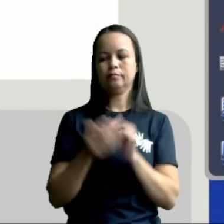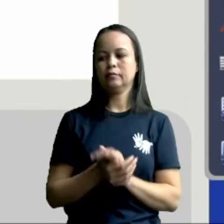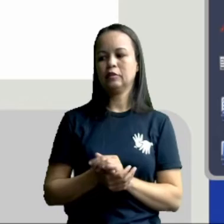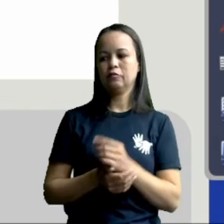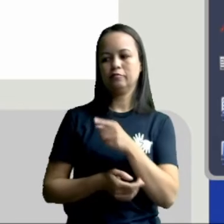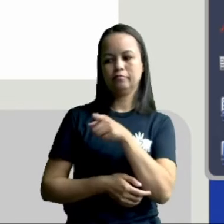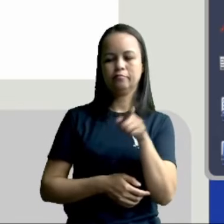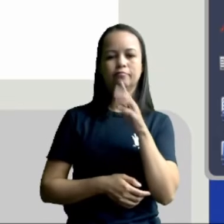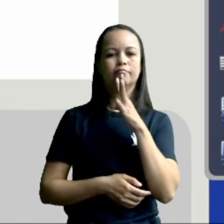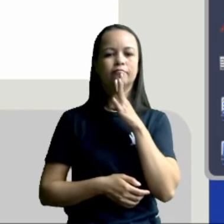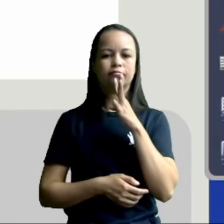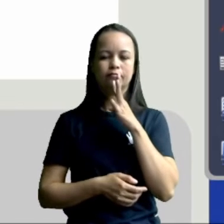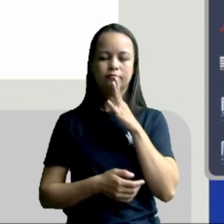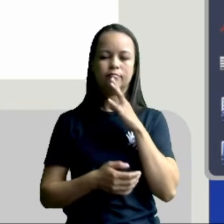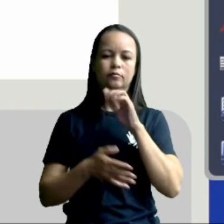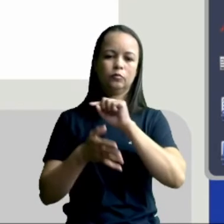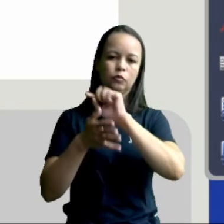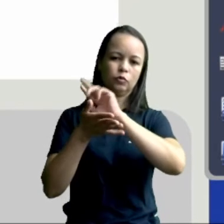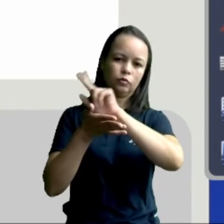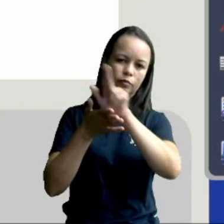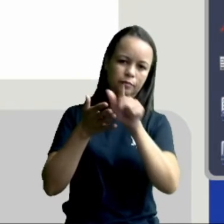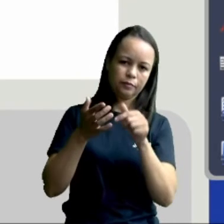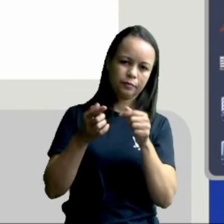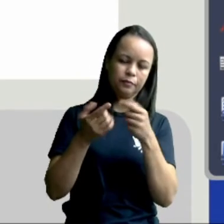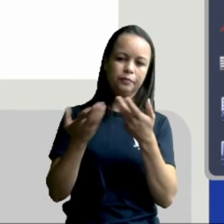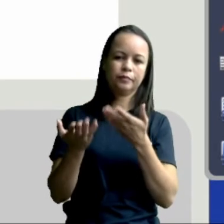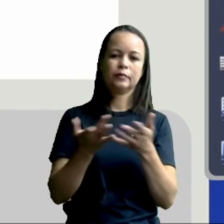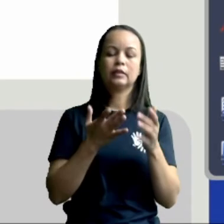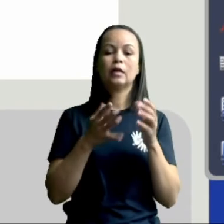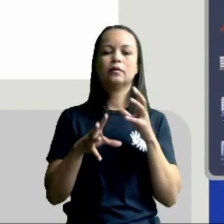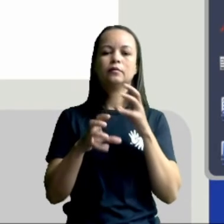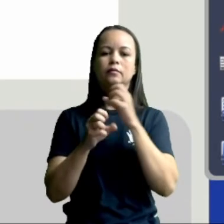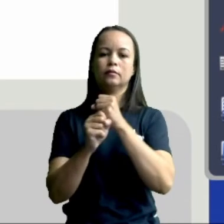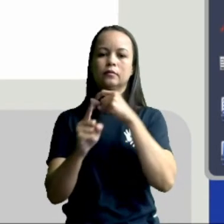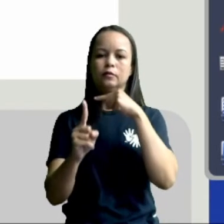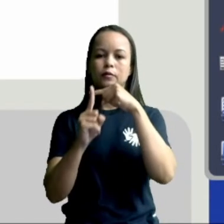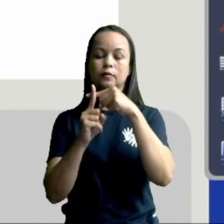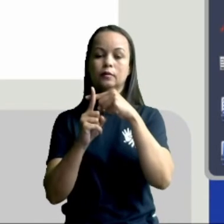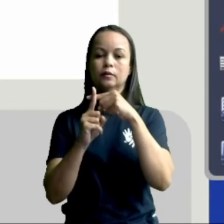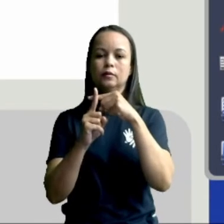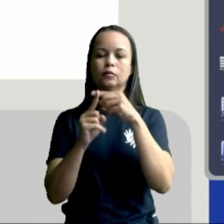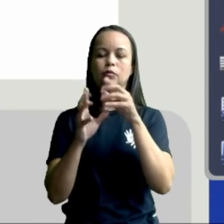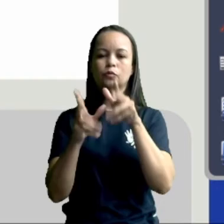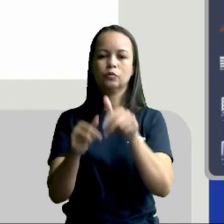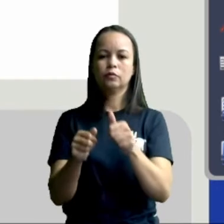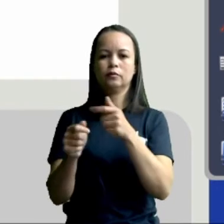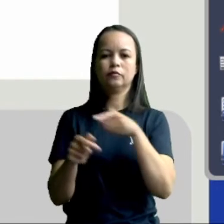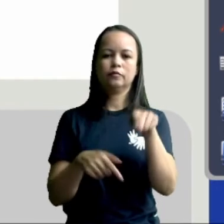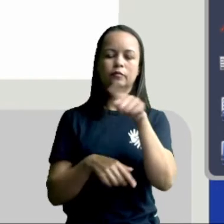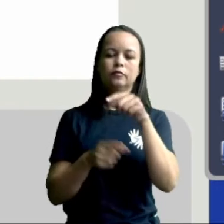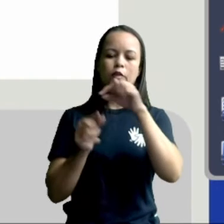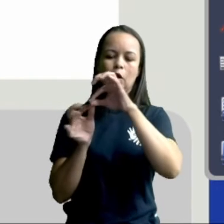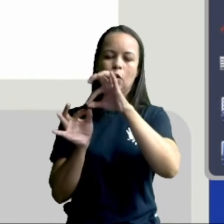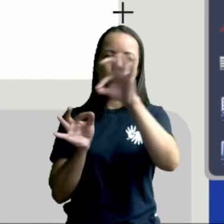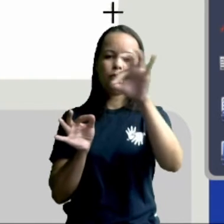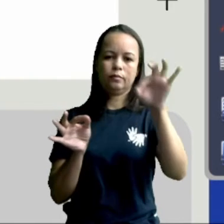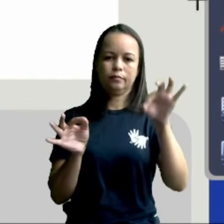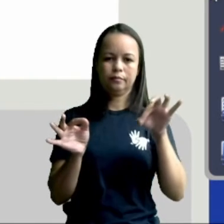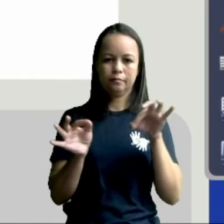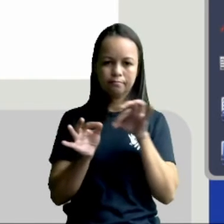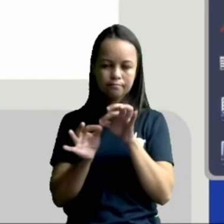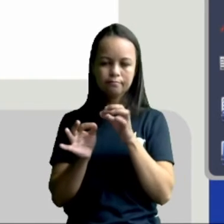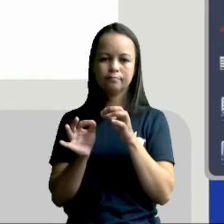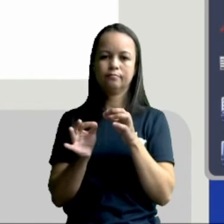você conhece todas as medidas dessa figura. Soma tudo que você vai ter o contorno, o perímetro da